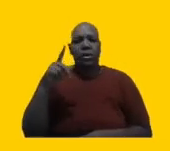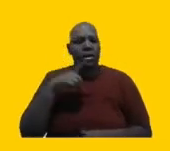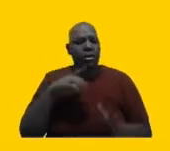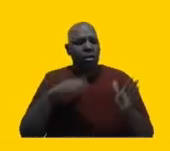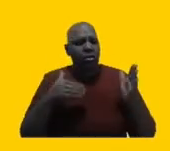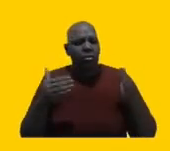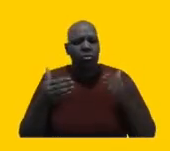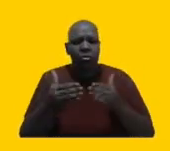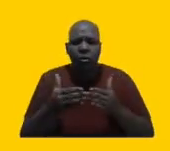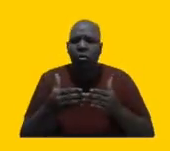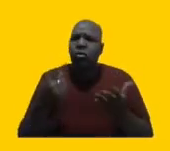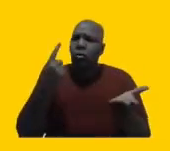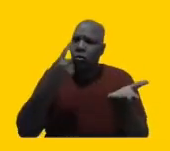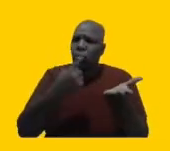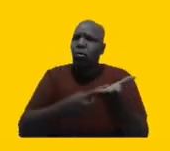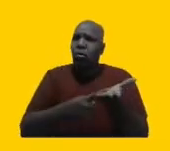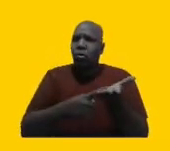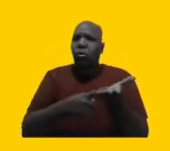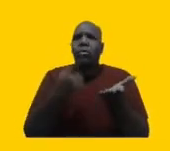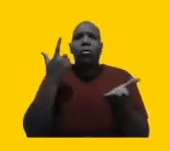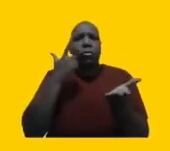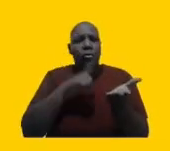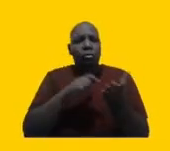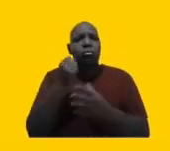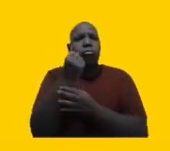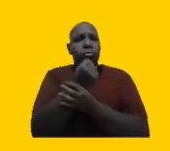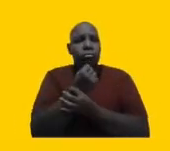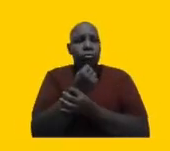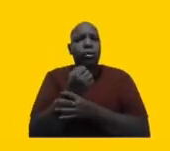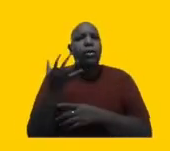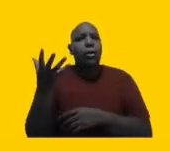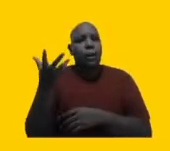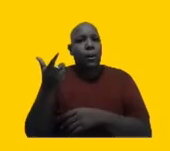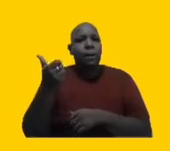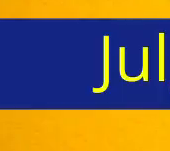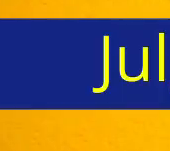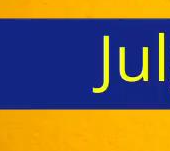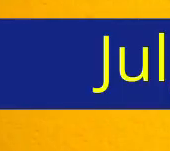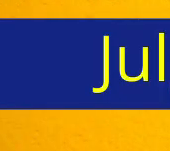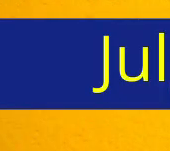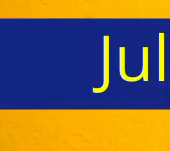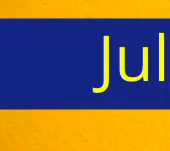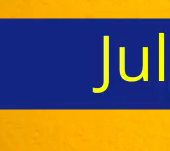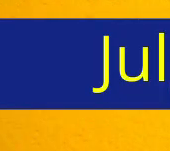em garantir a integridade de nossos testes enquanto instrumento de avaliação psicológica.